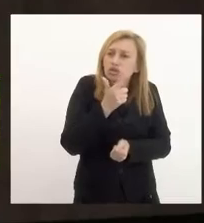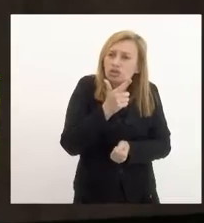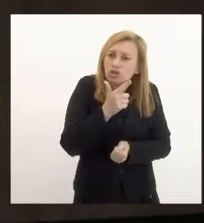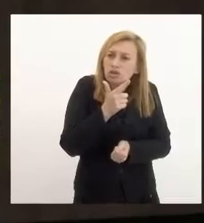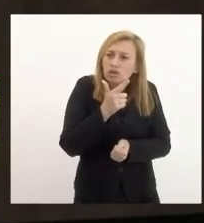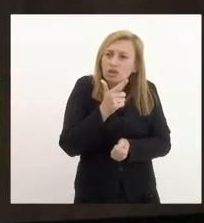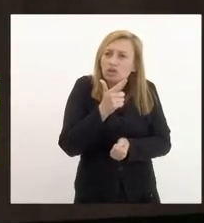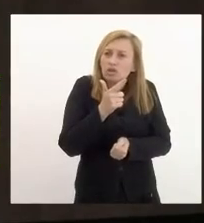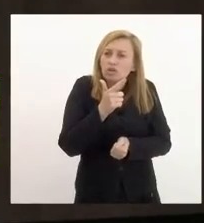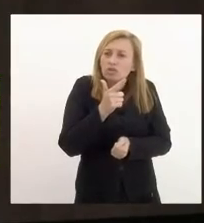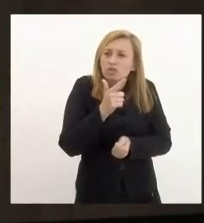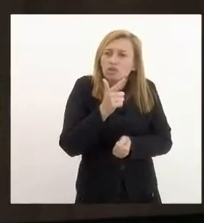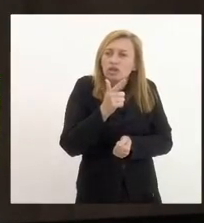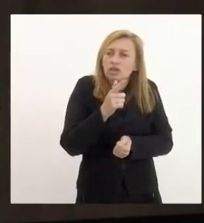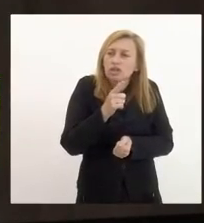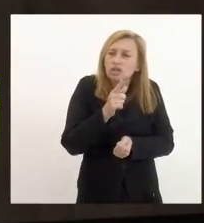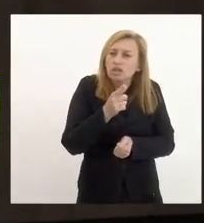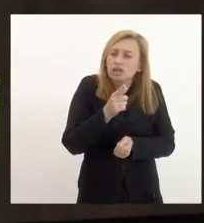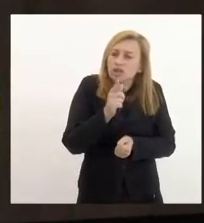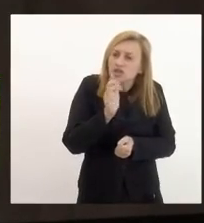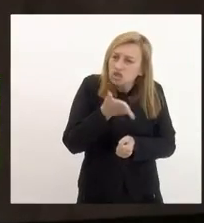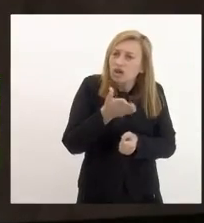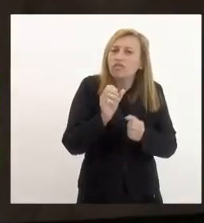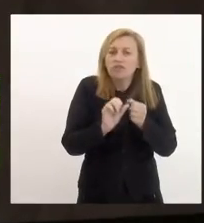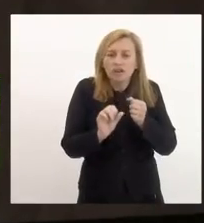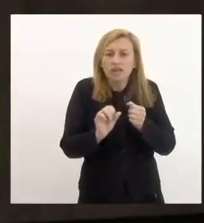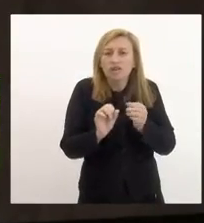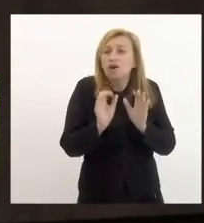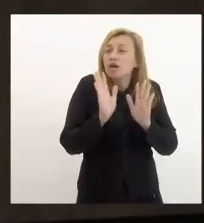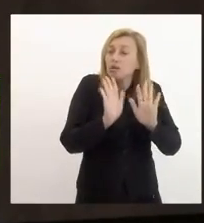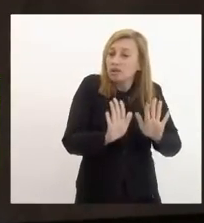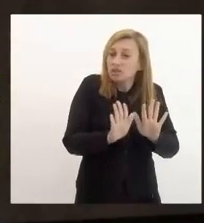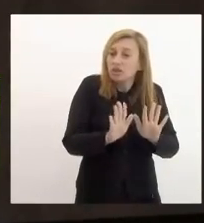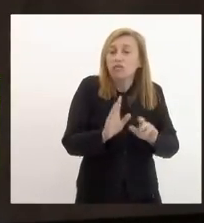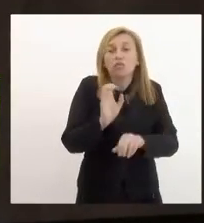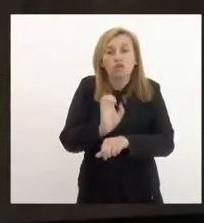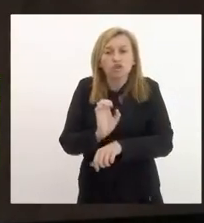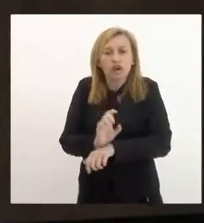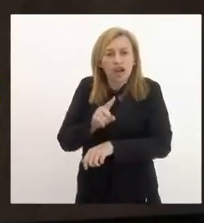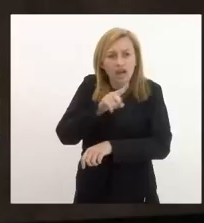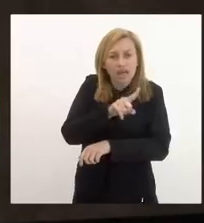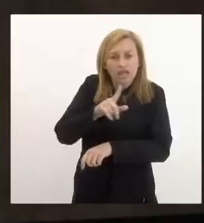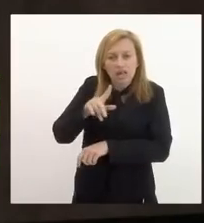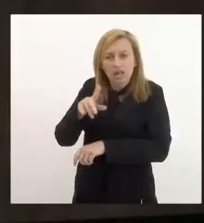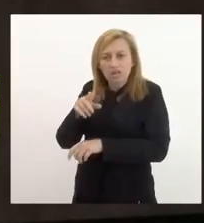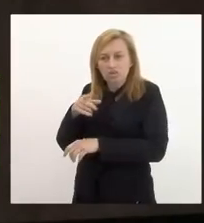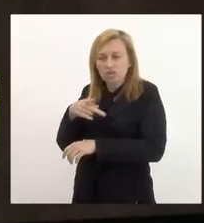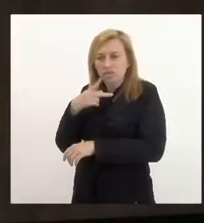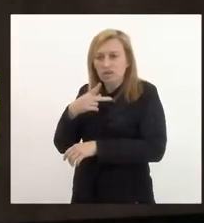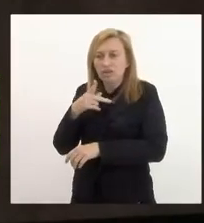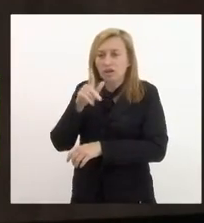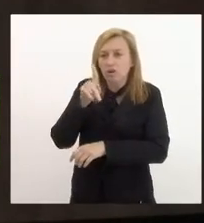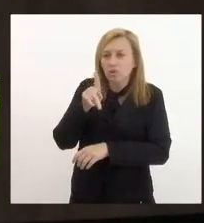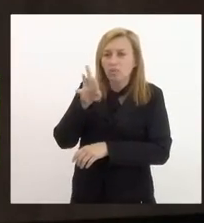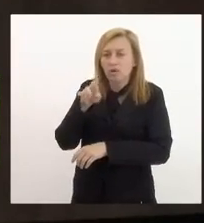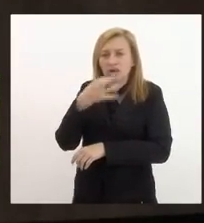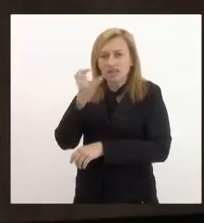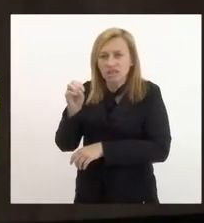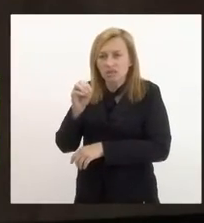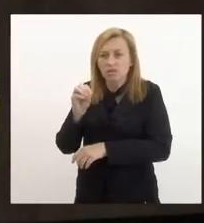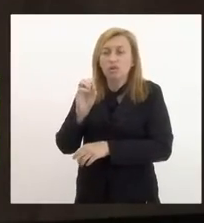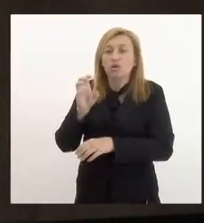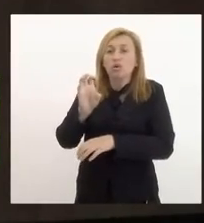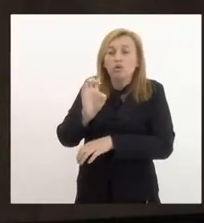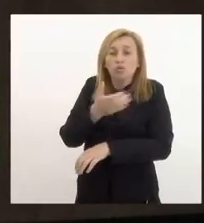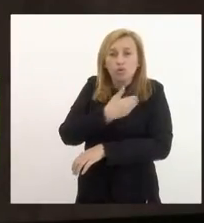uma coisa que você quer foi feita por que bastava o estado ele nesse critério aqui das progressões bastava